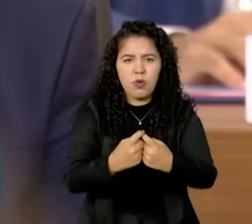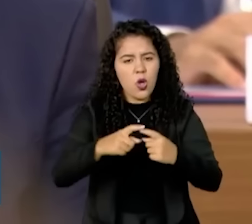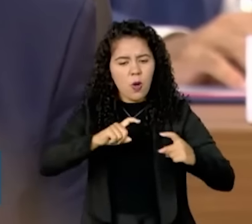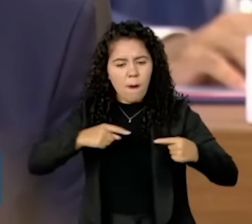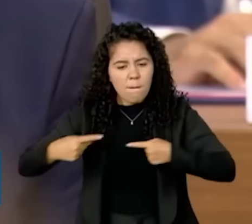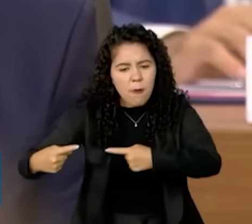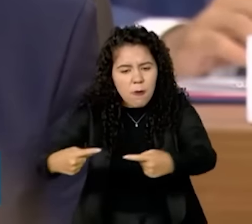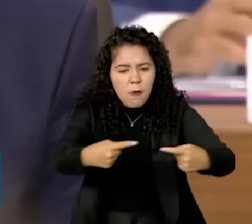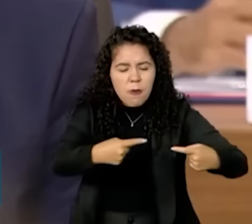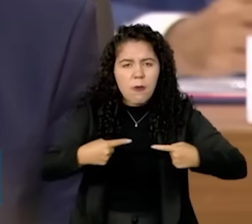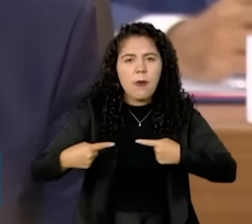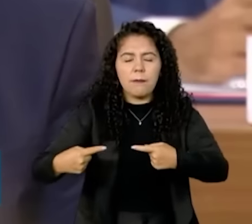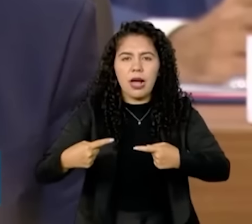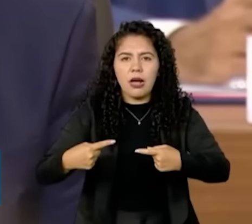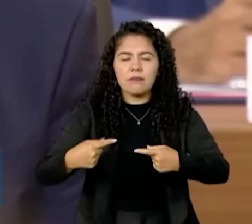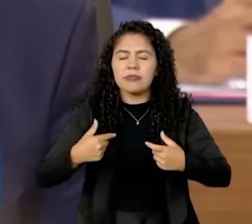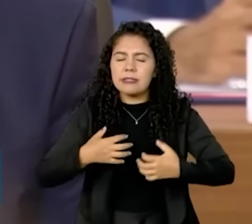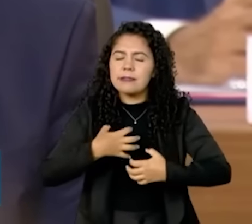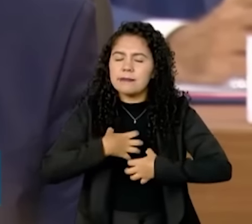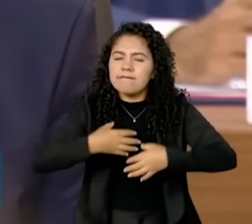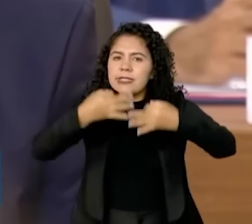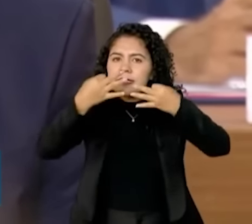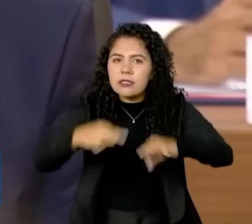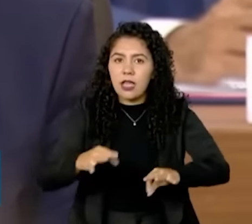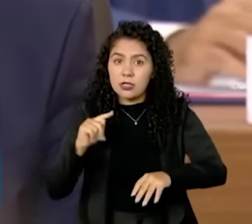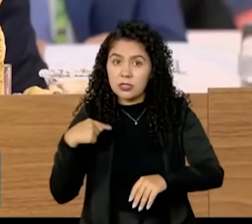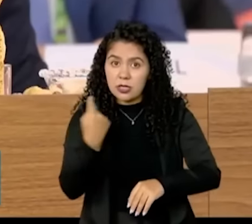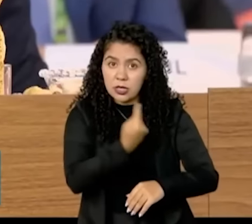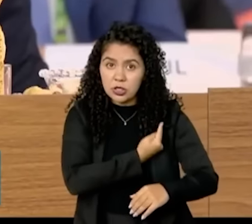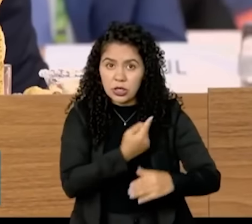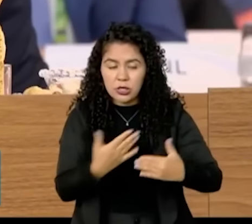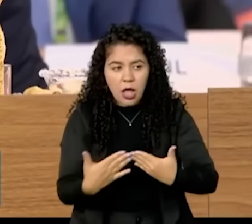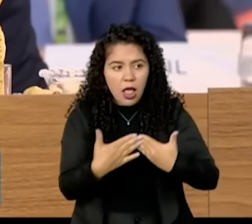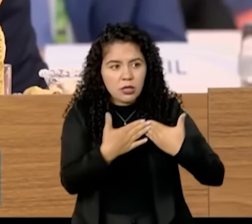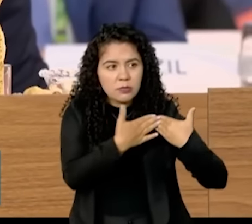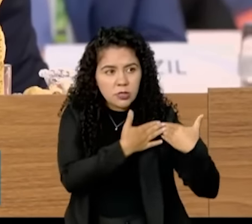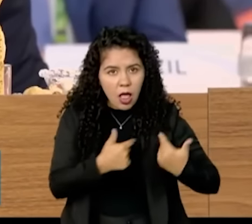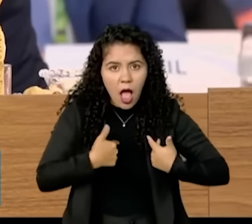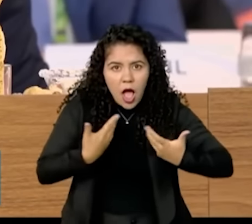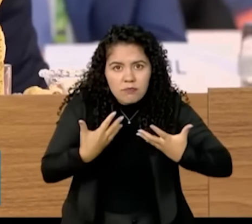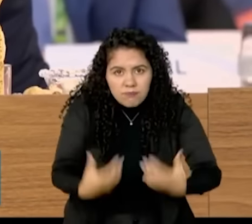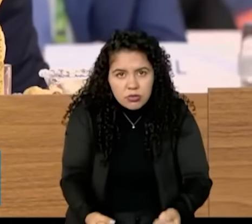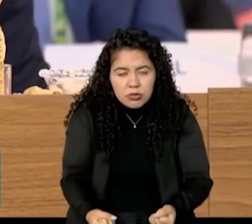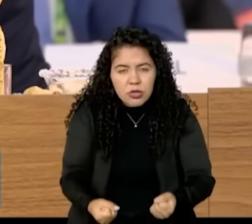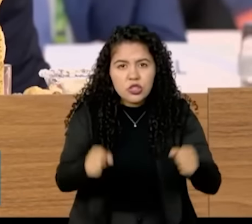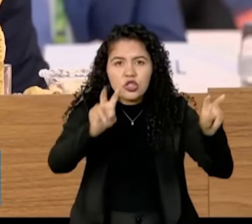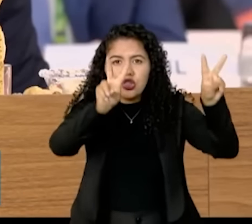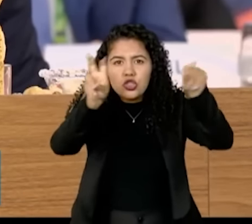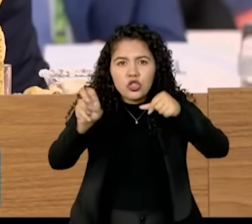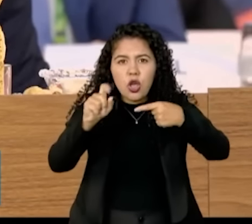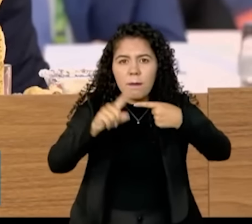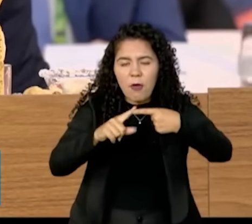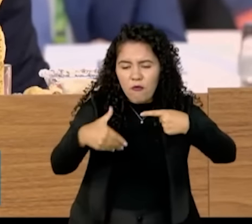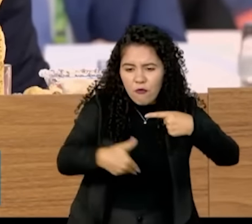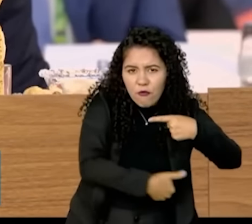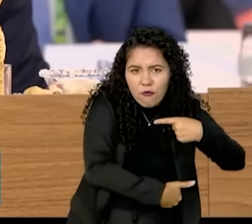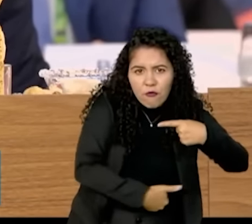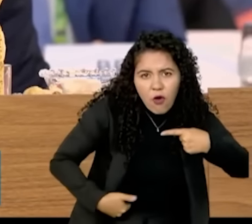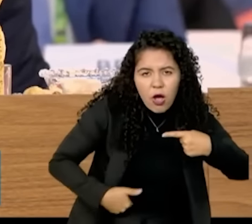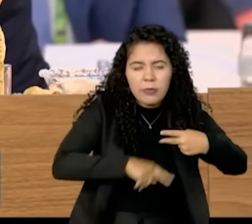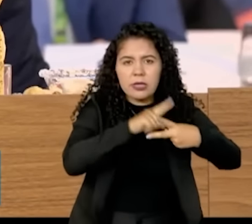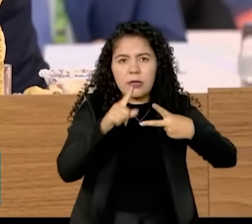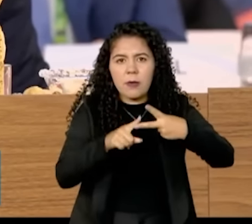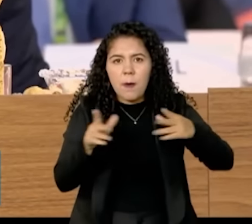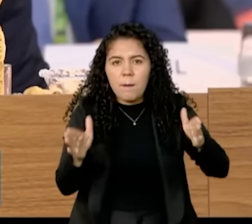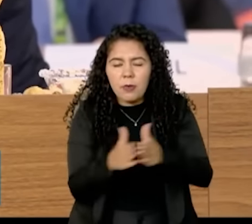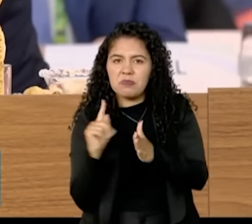nós assumirmos a responsabilidade com esses assuntos da fome e da pobreza, nós poderemos ter